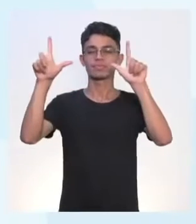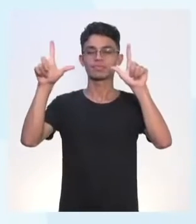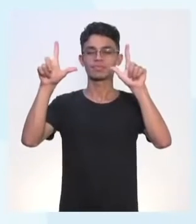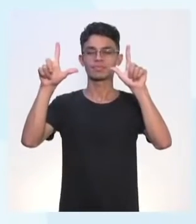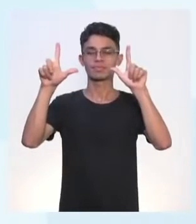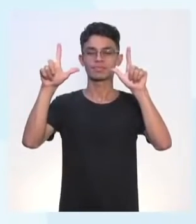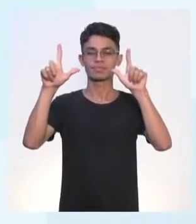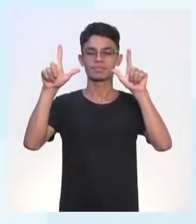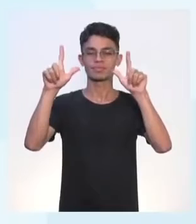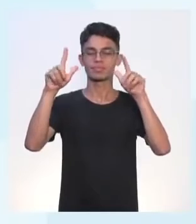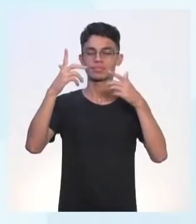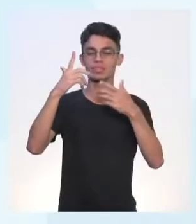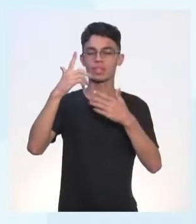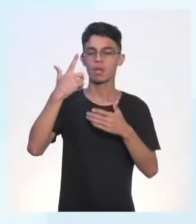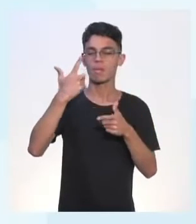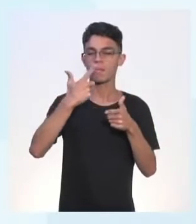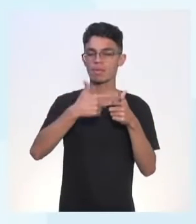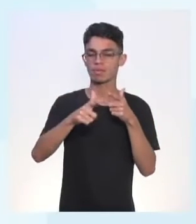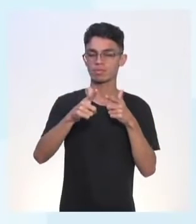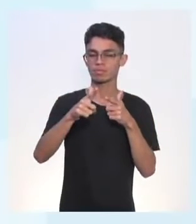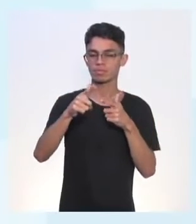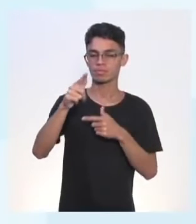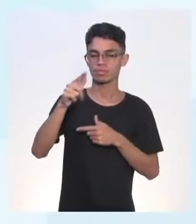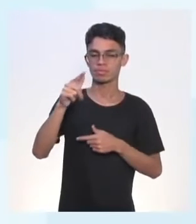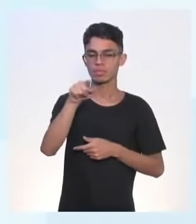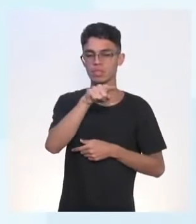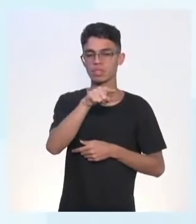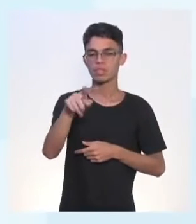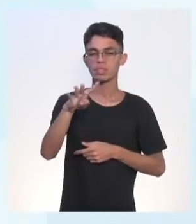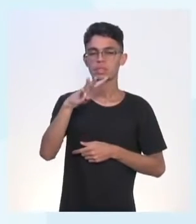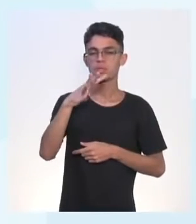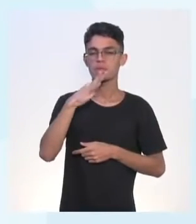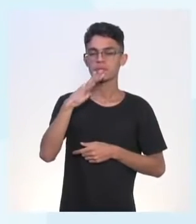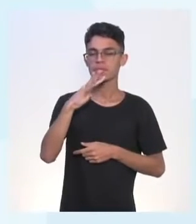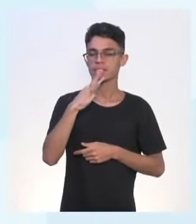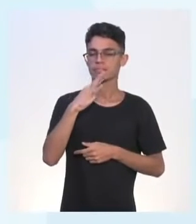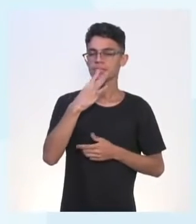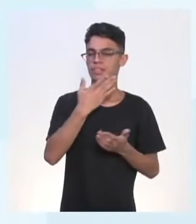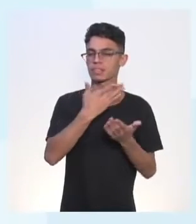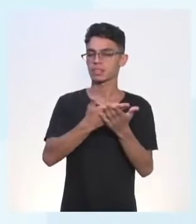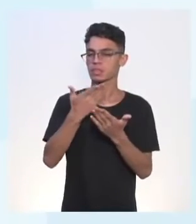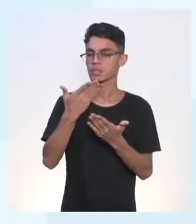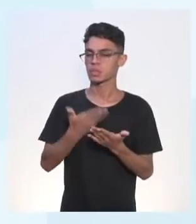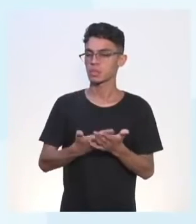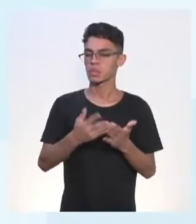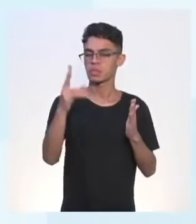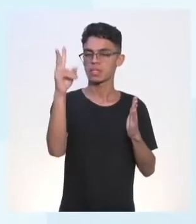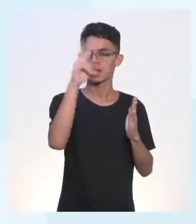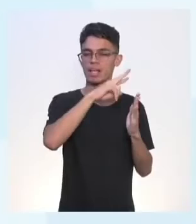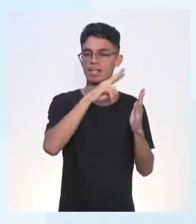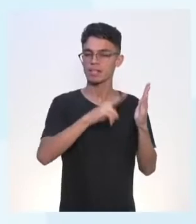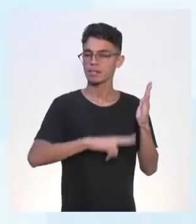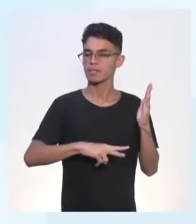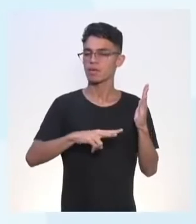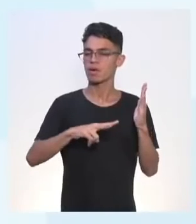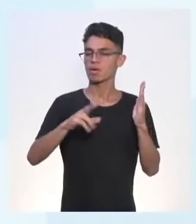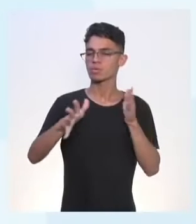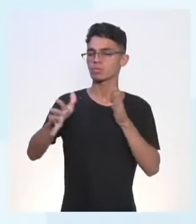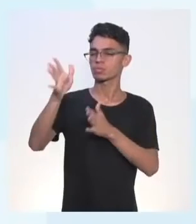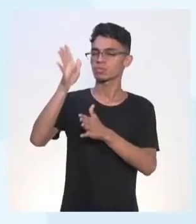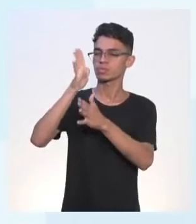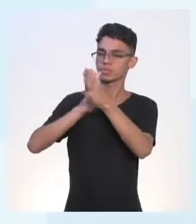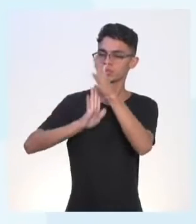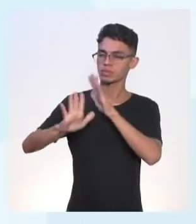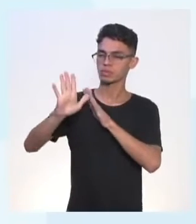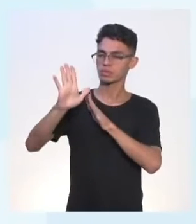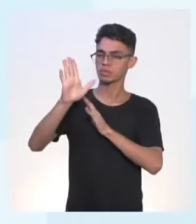questão problema. Você conhece, estudou, leu ou ouviu falar